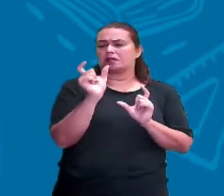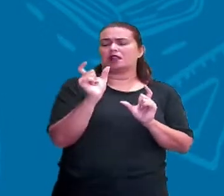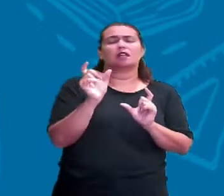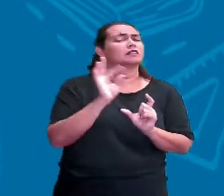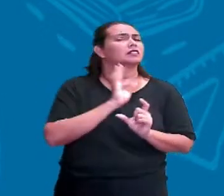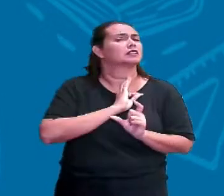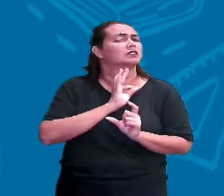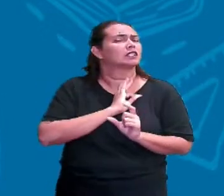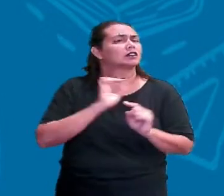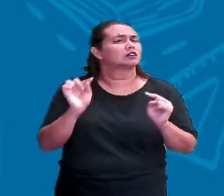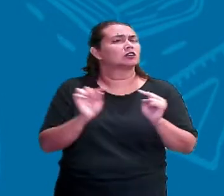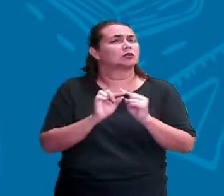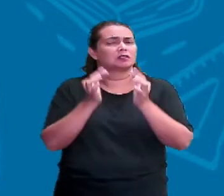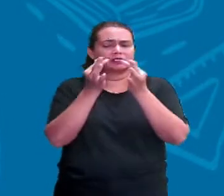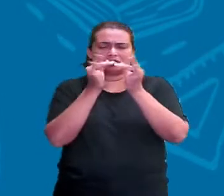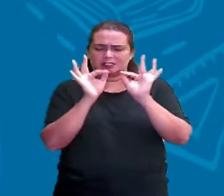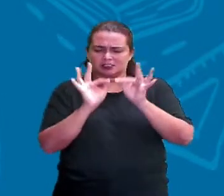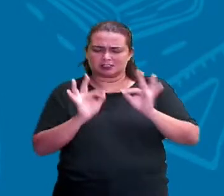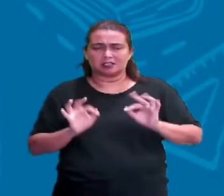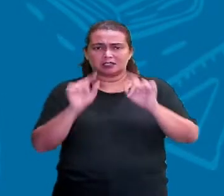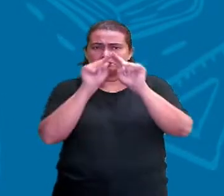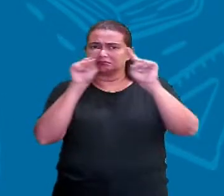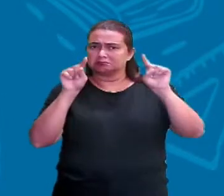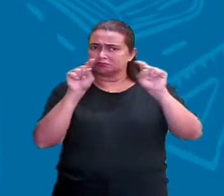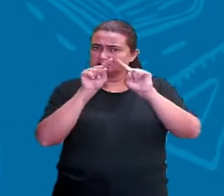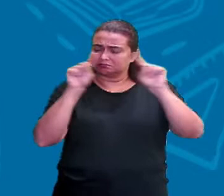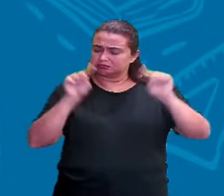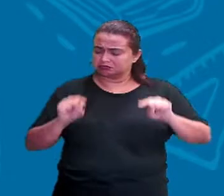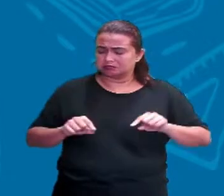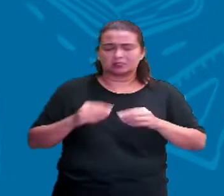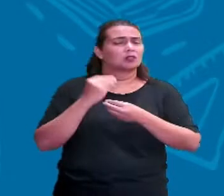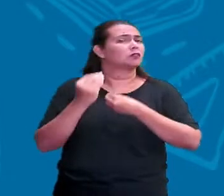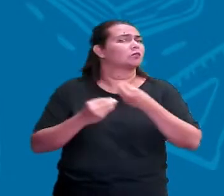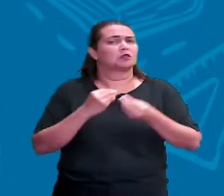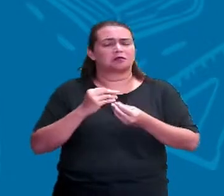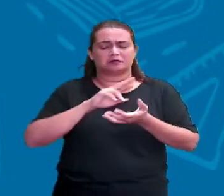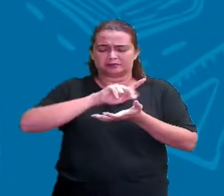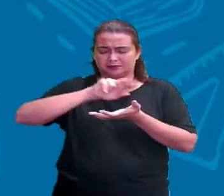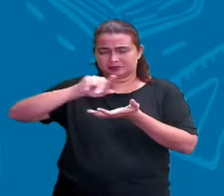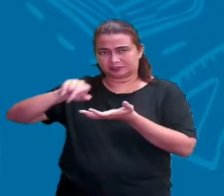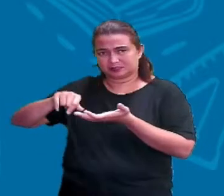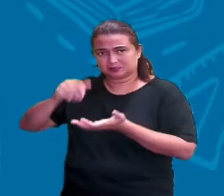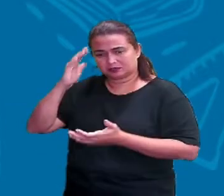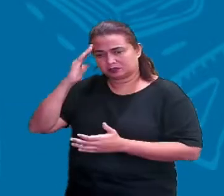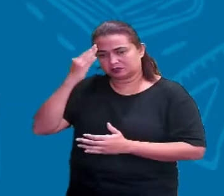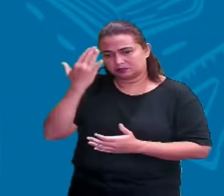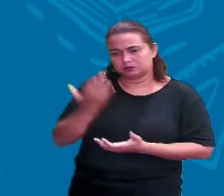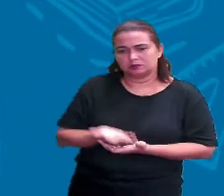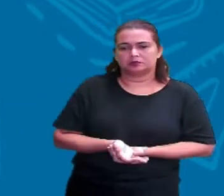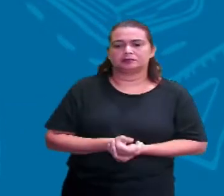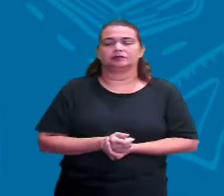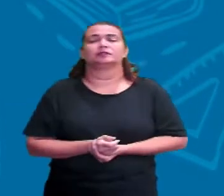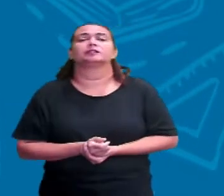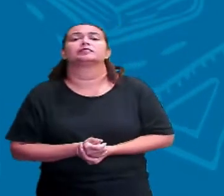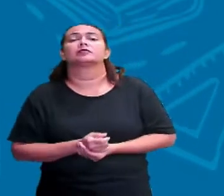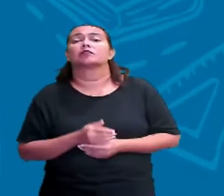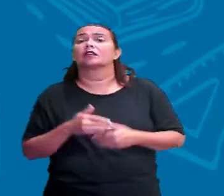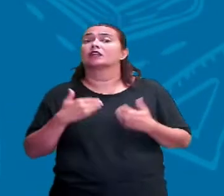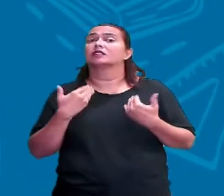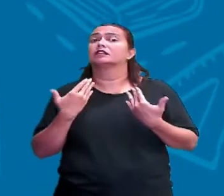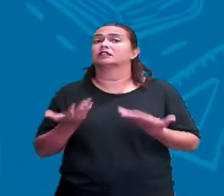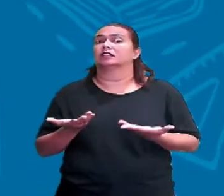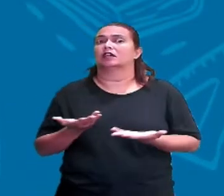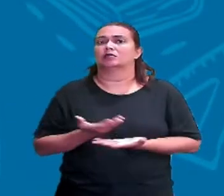estruturação sintática, entre outros. Okay? Então, nós temos aqui, vamos começar aqui